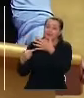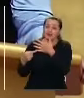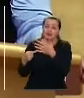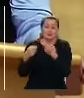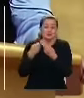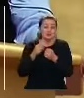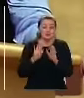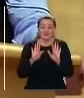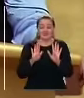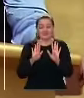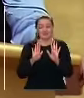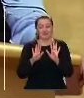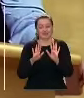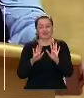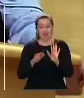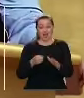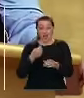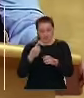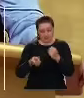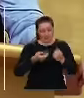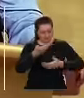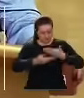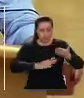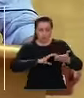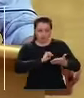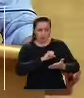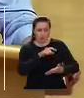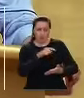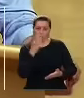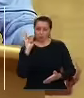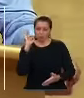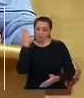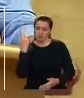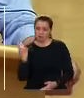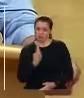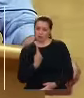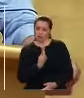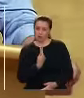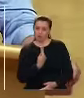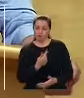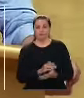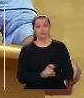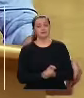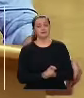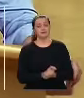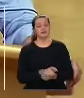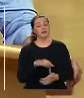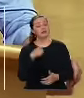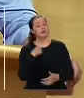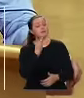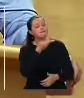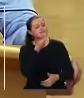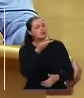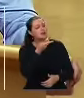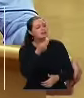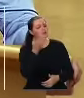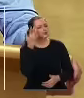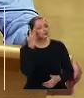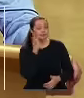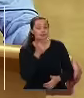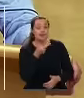Quantas vezes, até no relacionamento, isso já aconteceu entre nós, da gente falar uma coisa e não saber